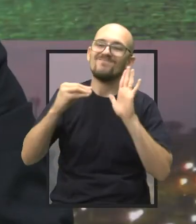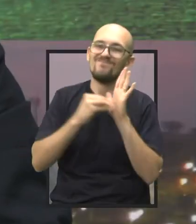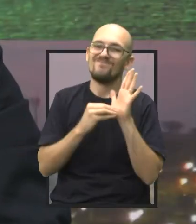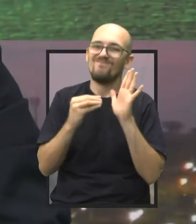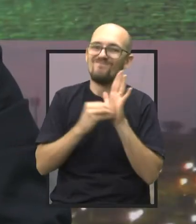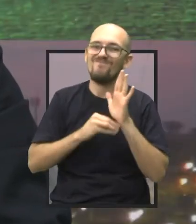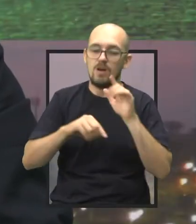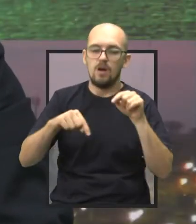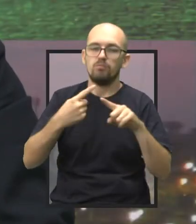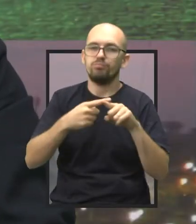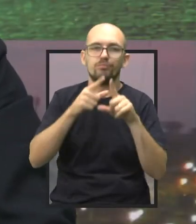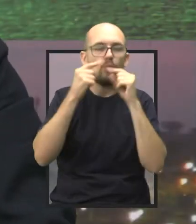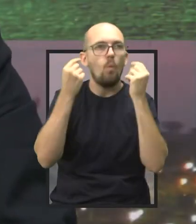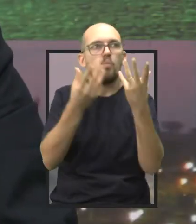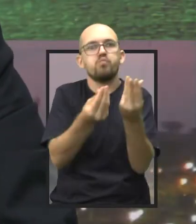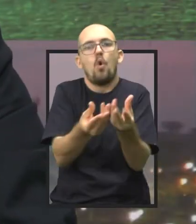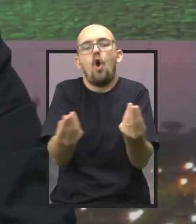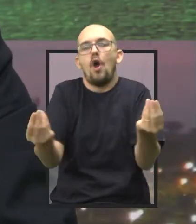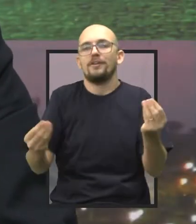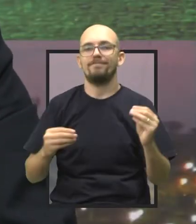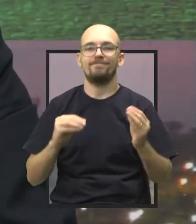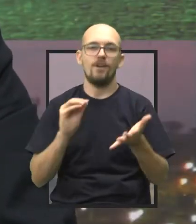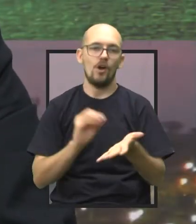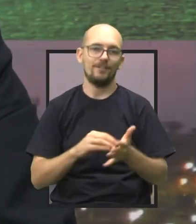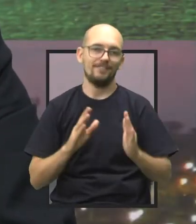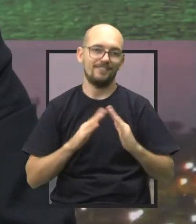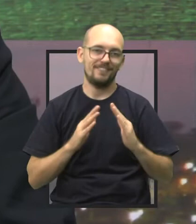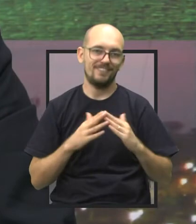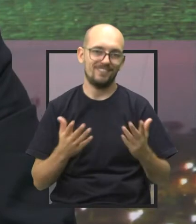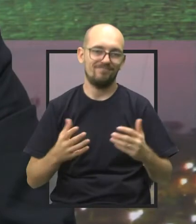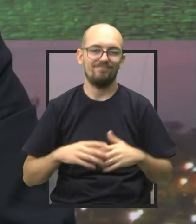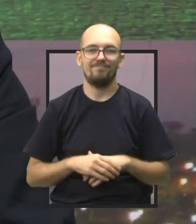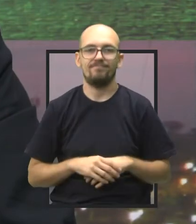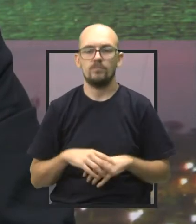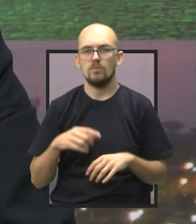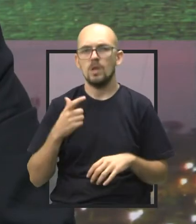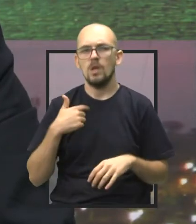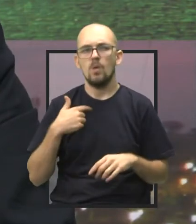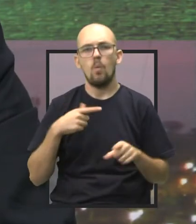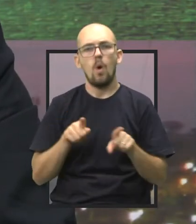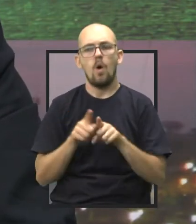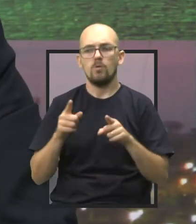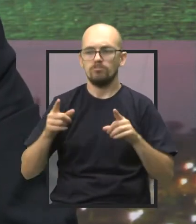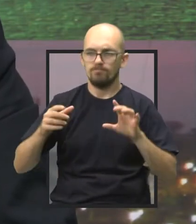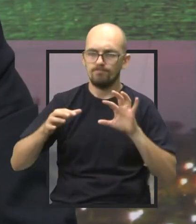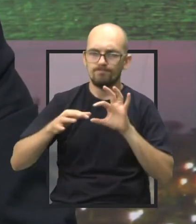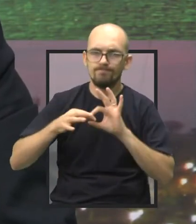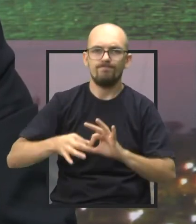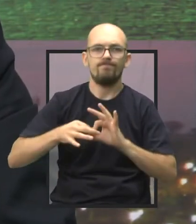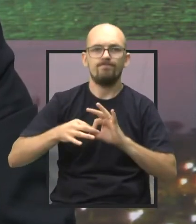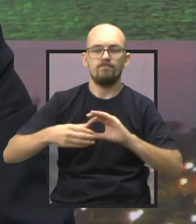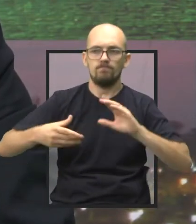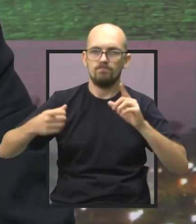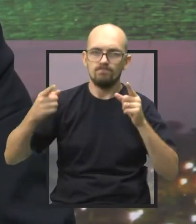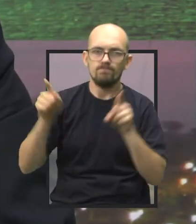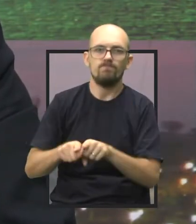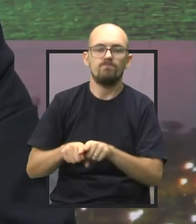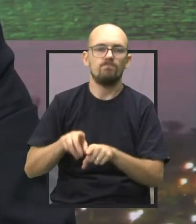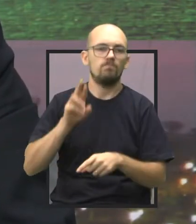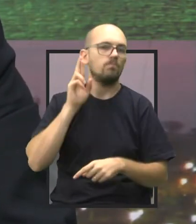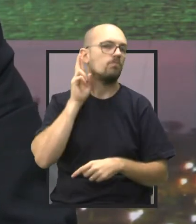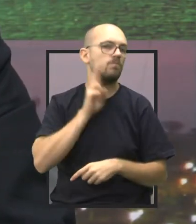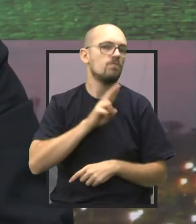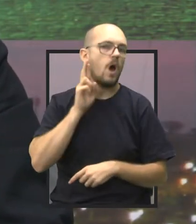demanda habitacional de Jaú. Uhum. Eu fiz esse compromisso com o Rafael, a quem eu quero externar